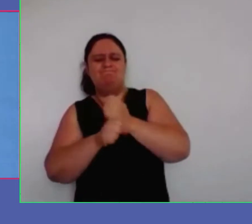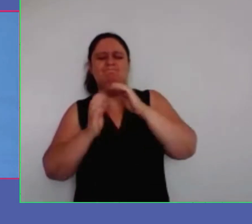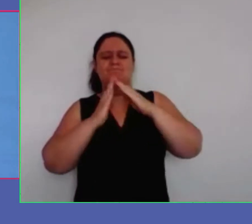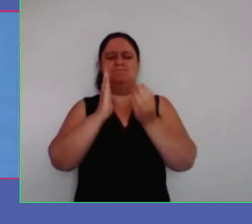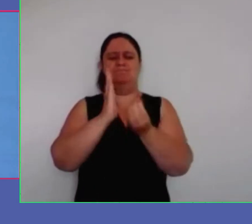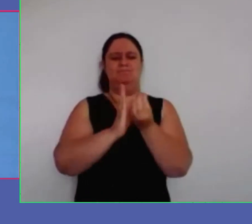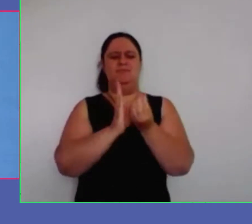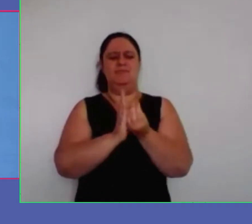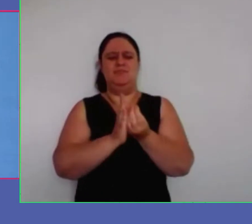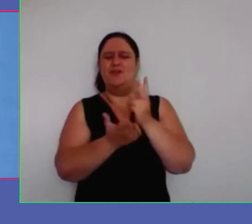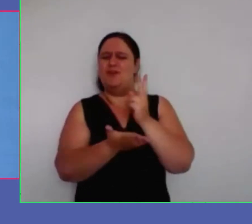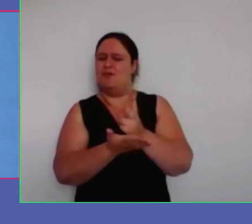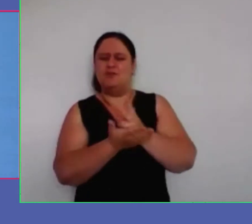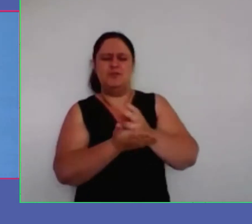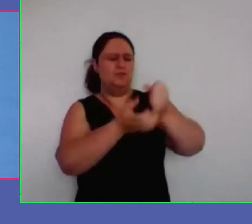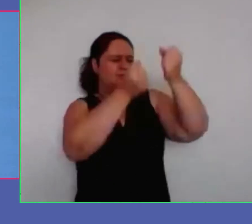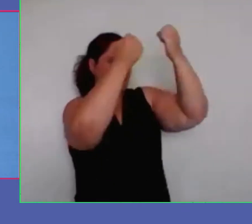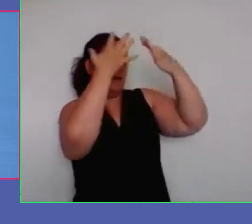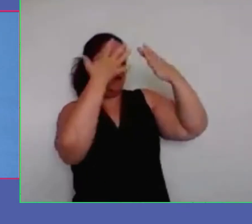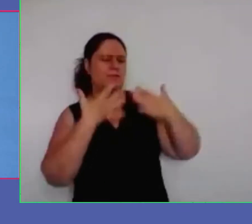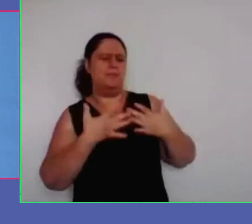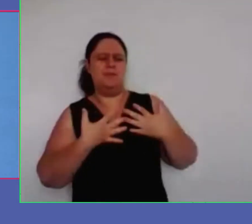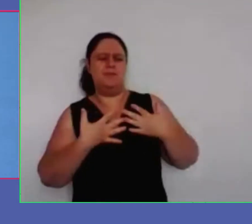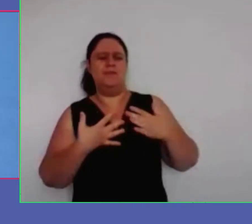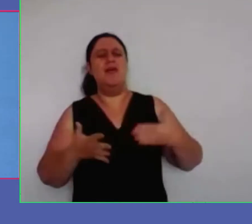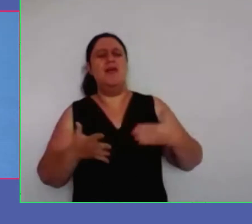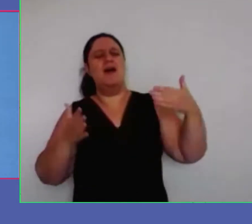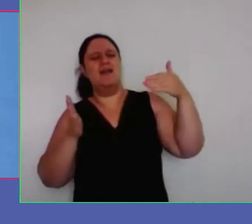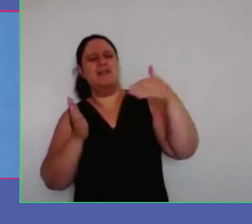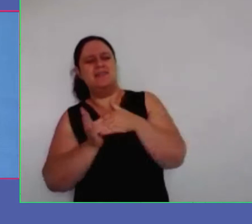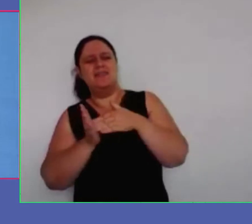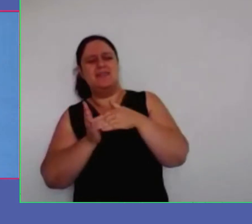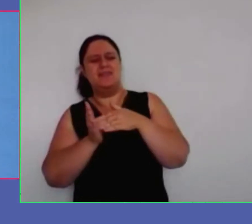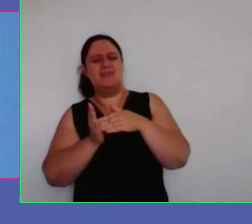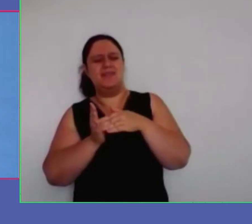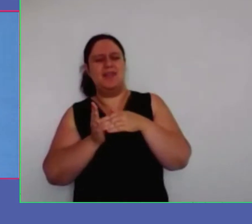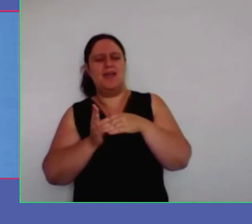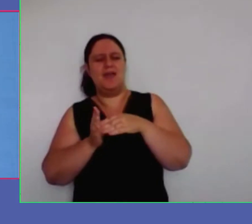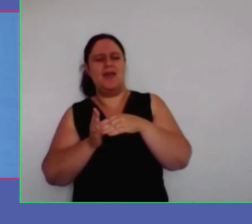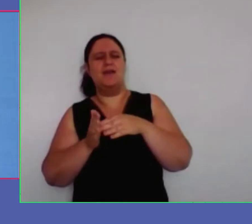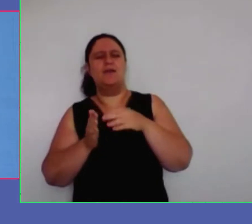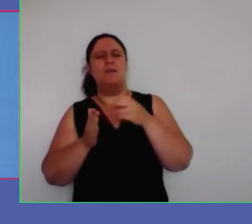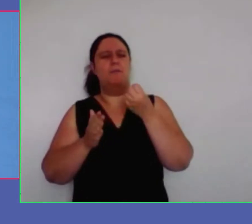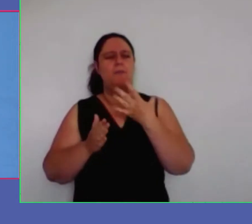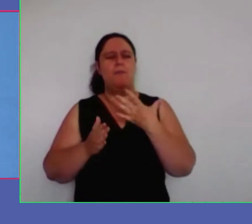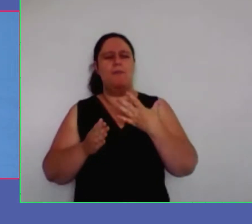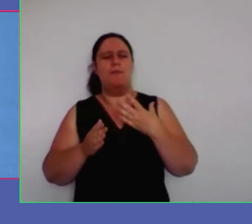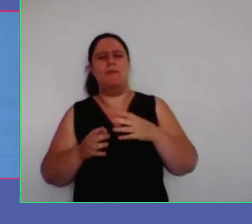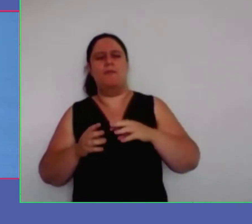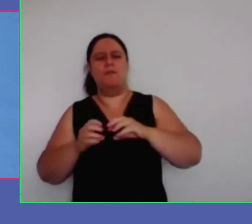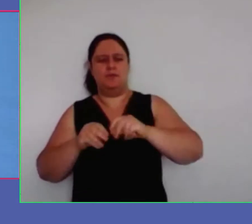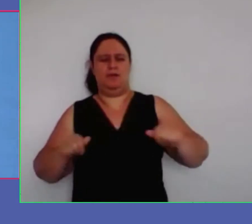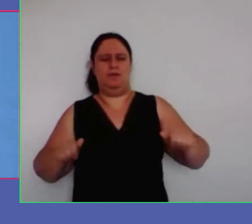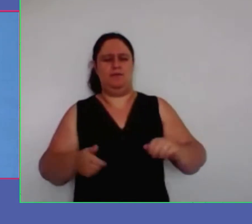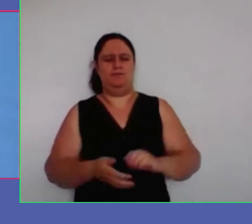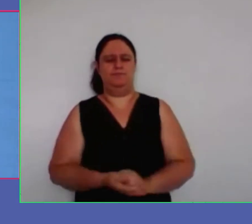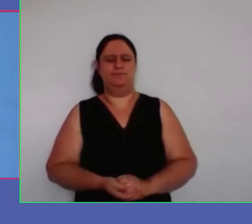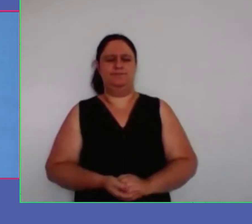Senhor, até introduzir-nos à boa terra de Canaã. Em Teu nome nós oramos. Amém.